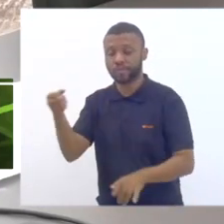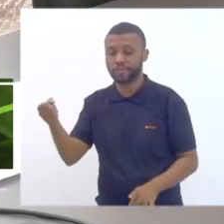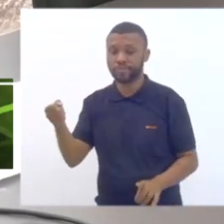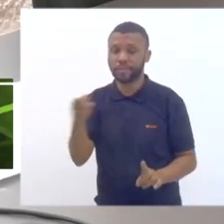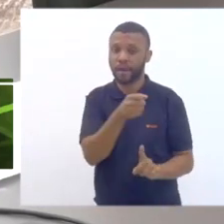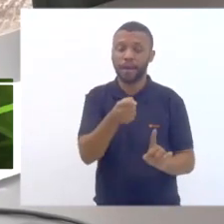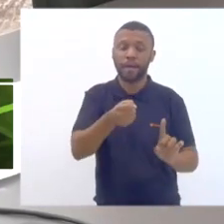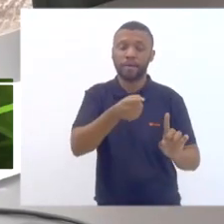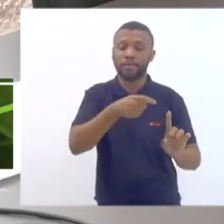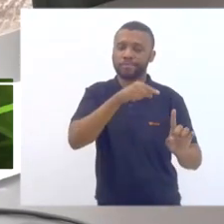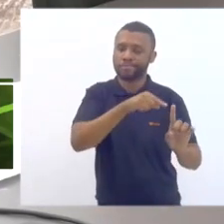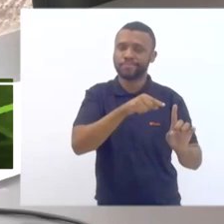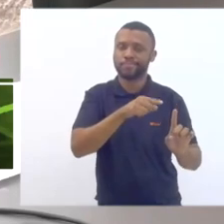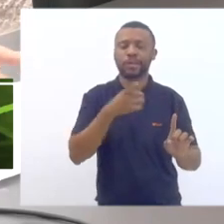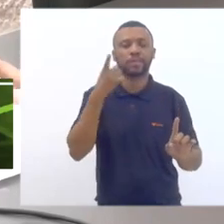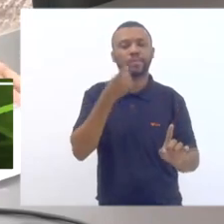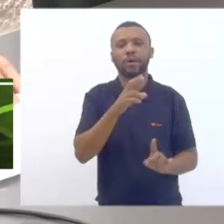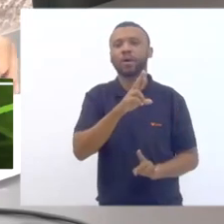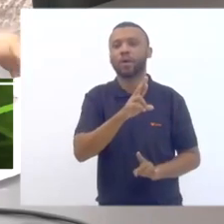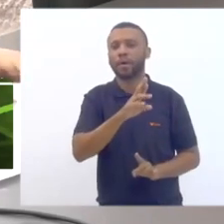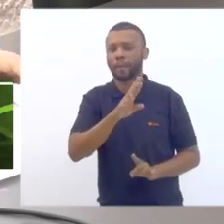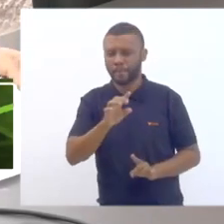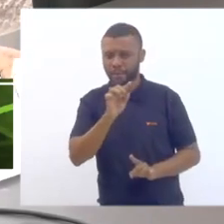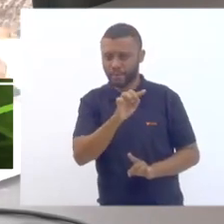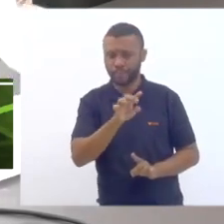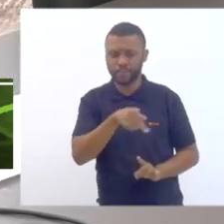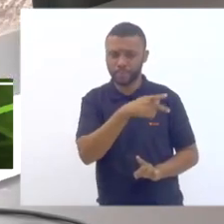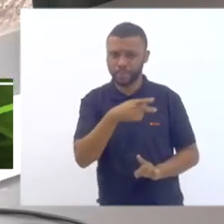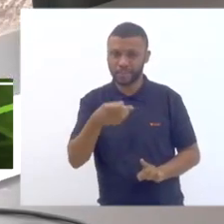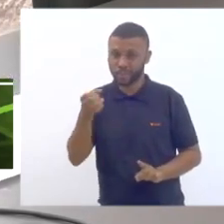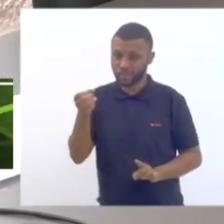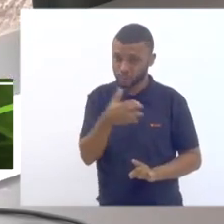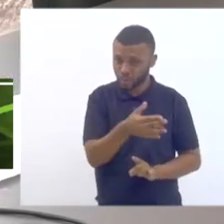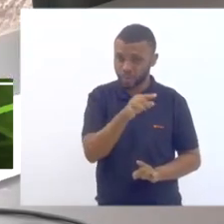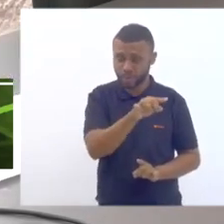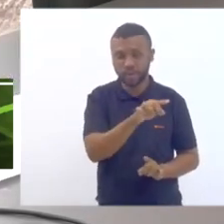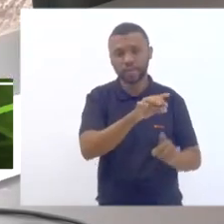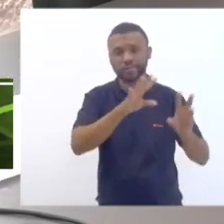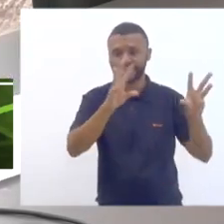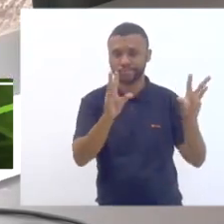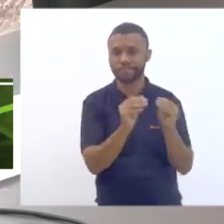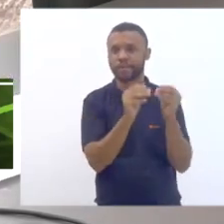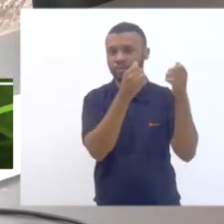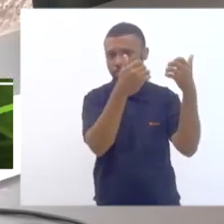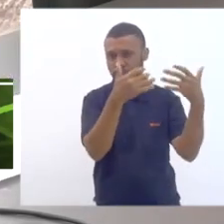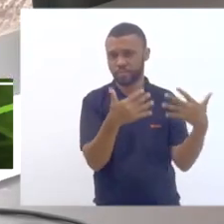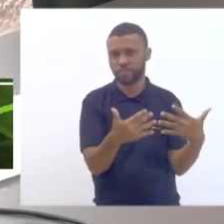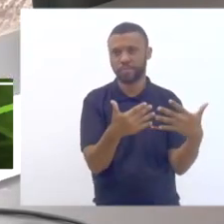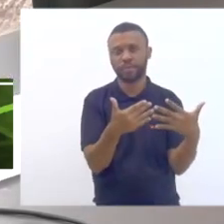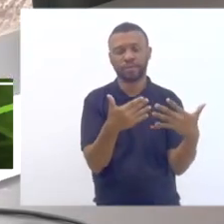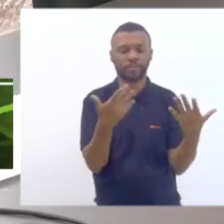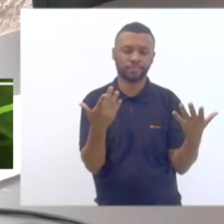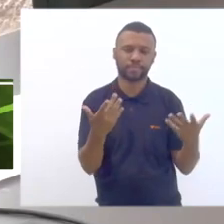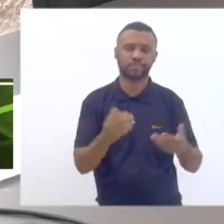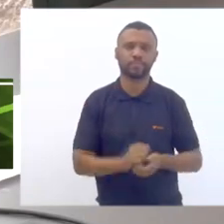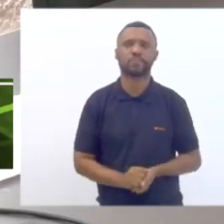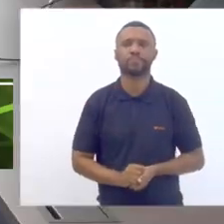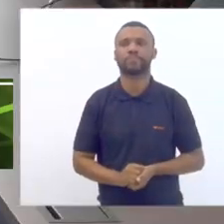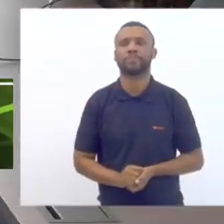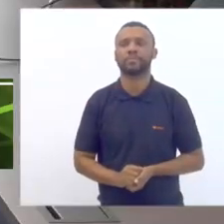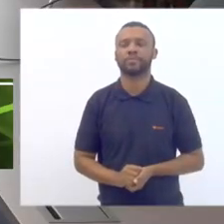Bacelar para que ele faça as considerações finais e mais o que assim ele desejar. Por